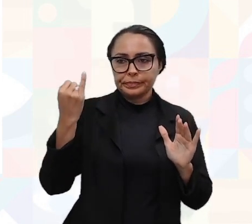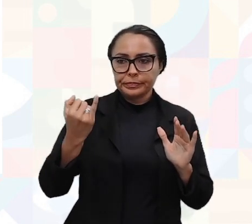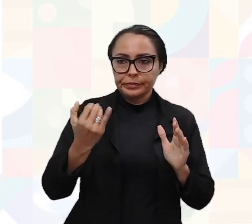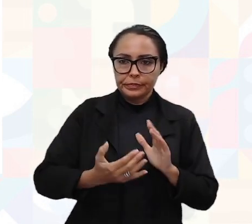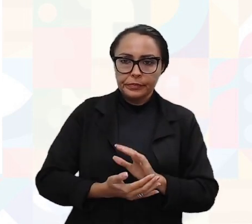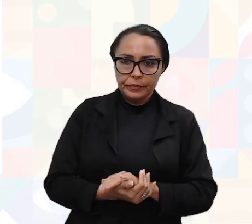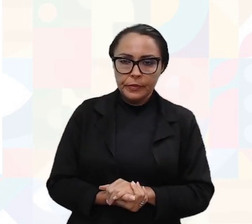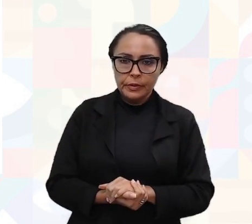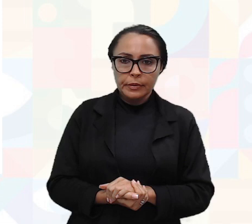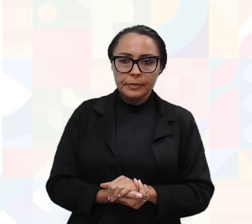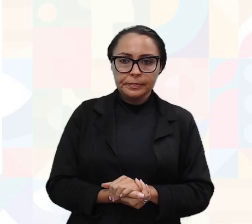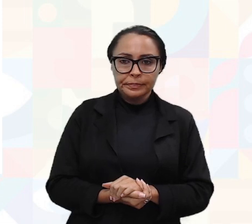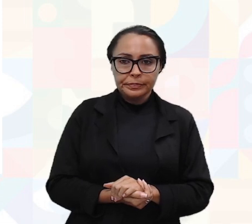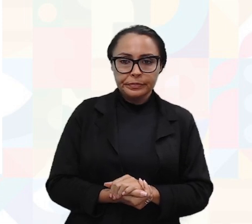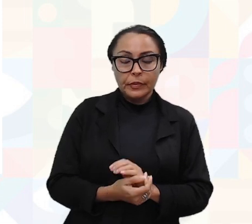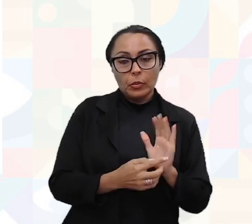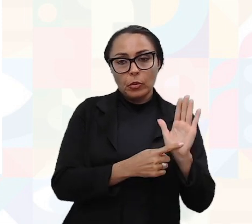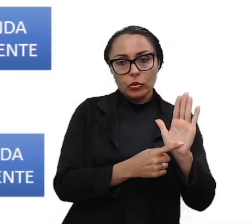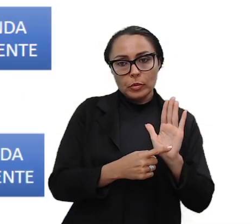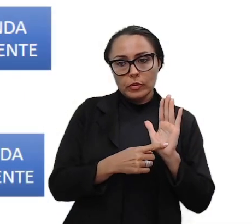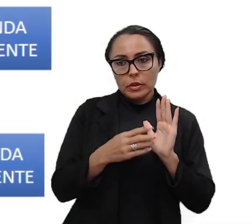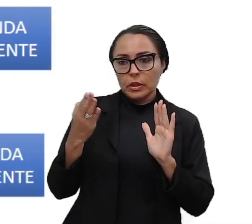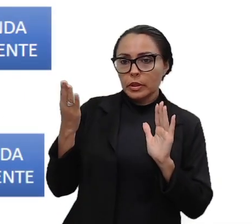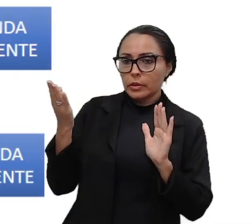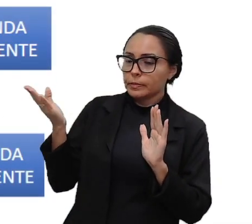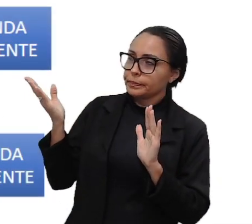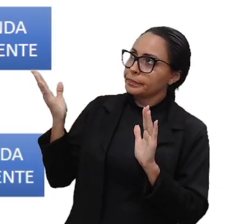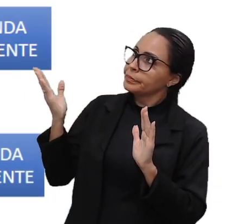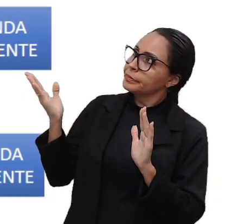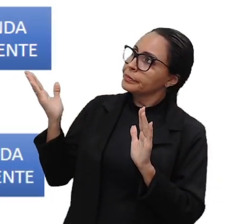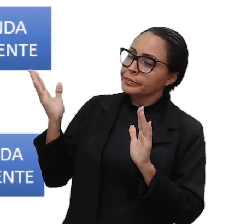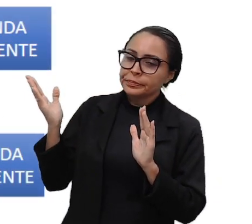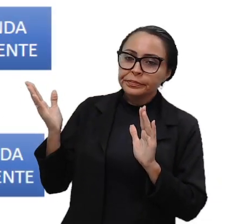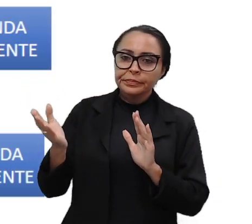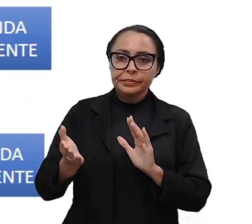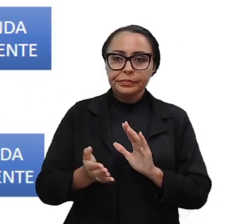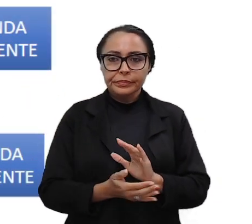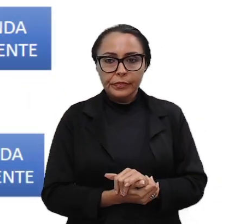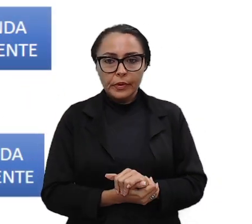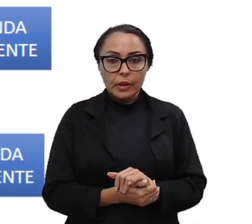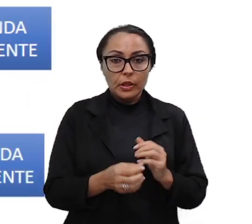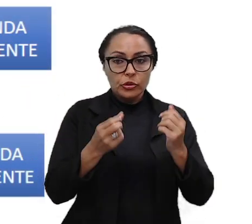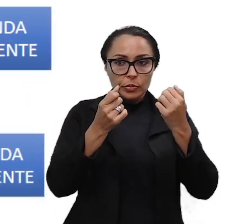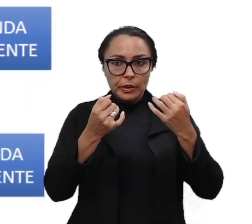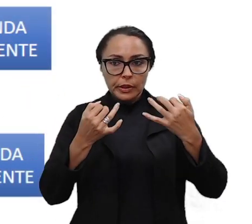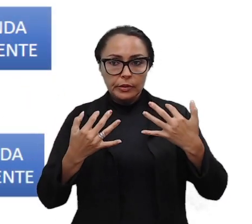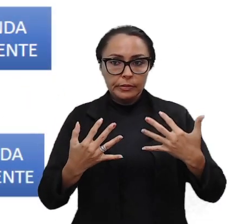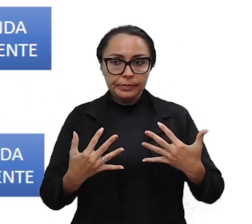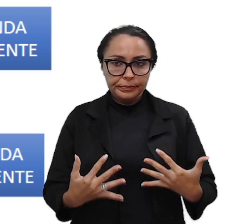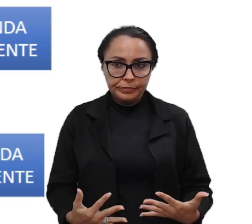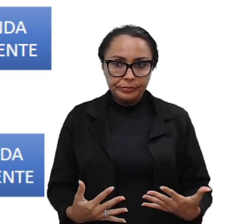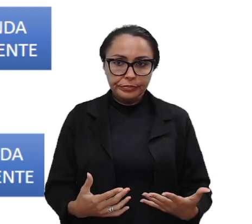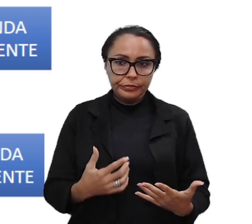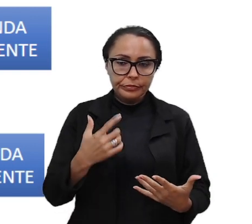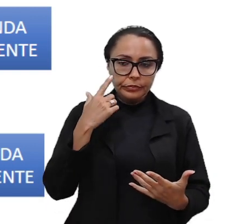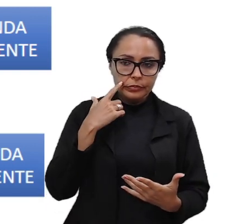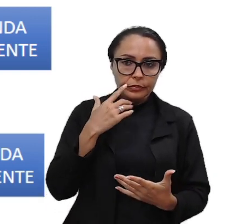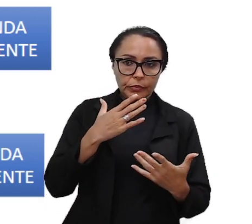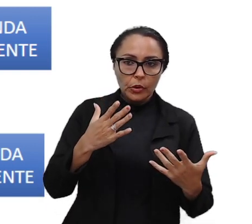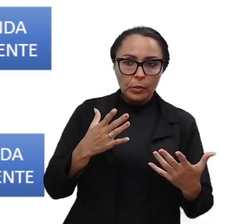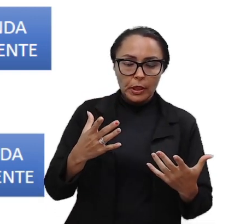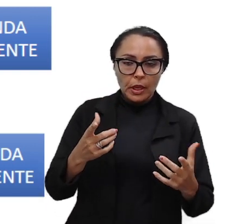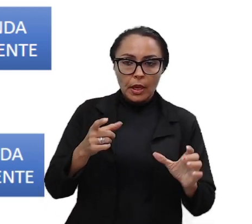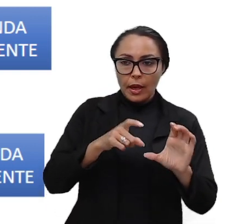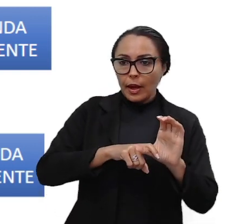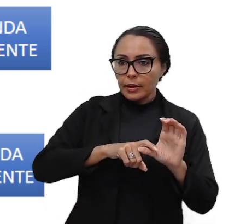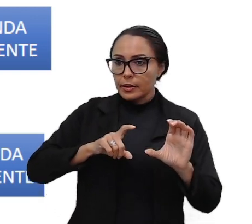produto final. E aí eu mostro para vocês também um outro gráfico, ó, falando sobre a demanda independente e